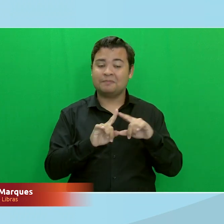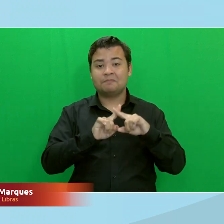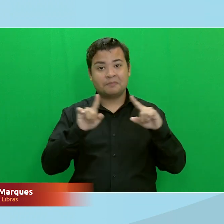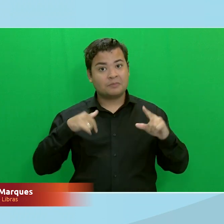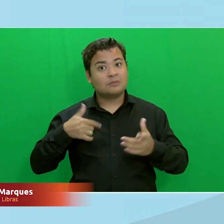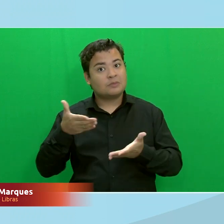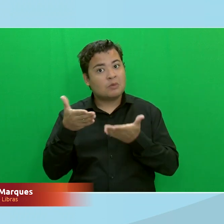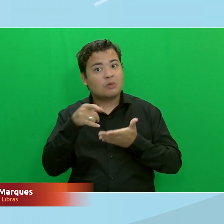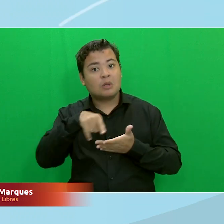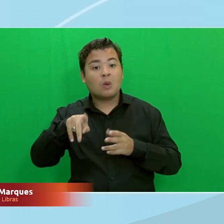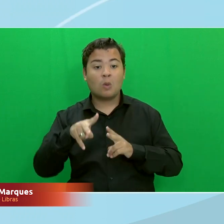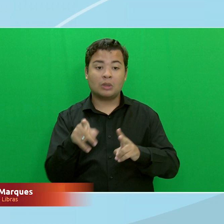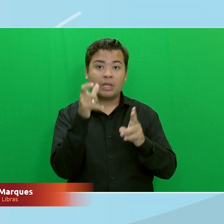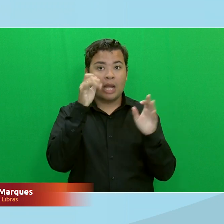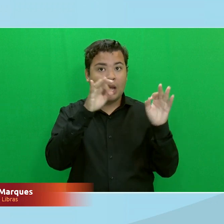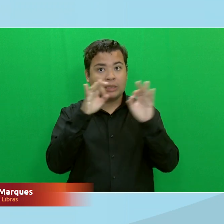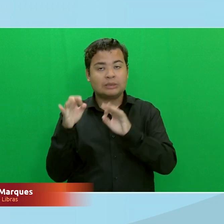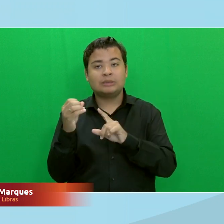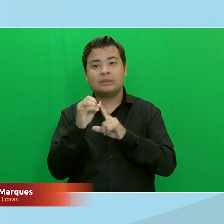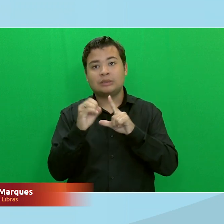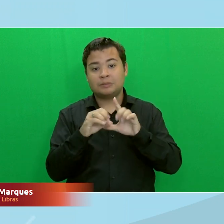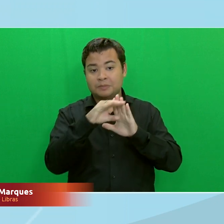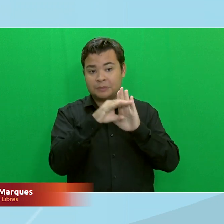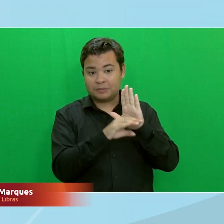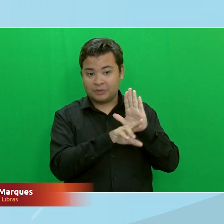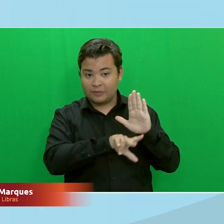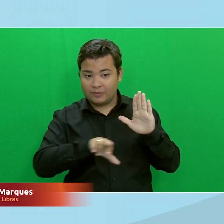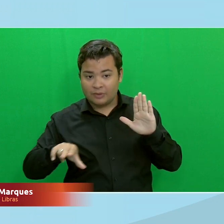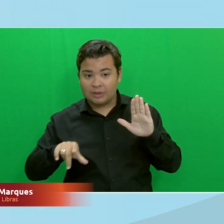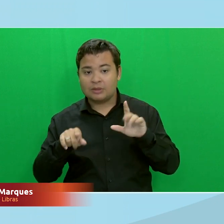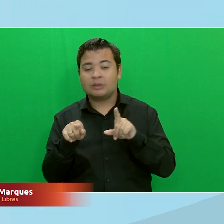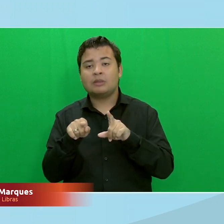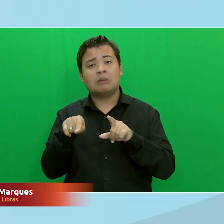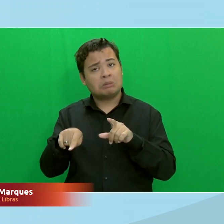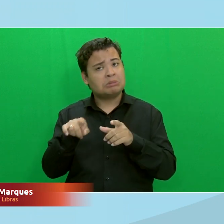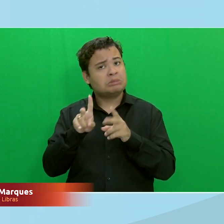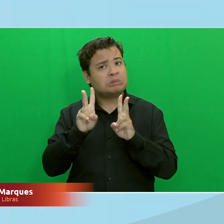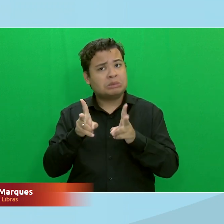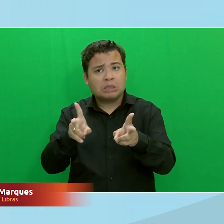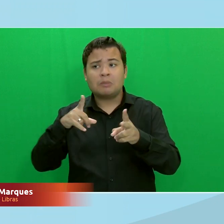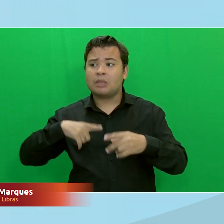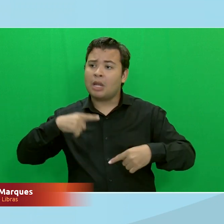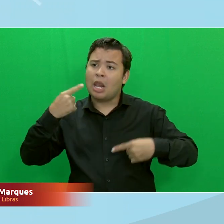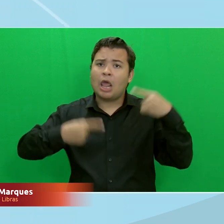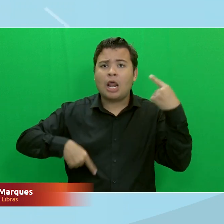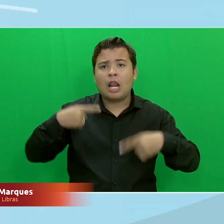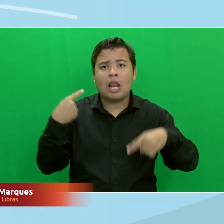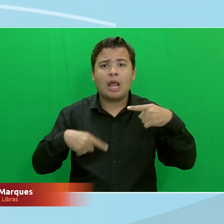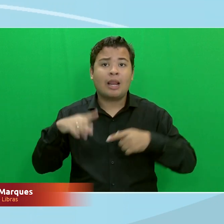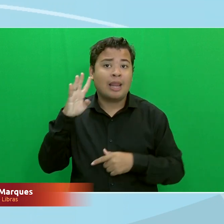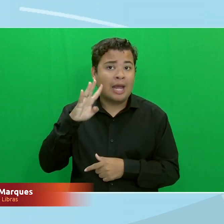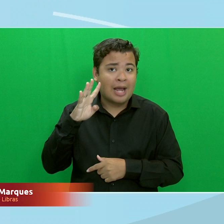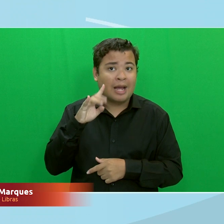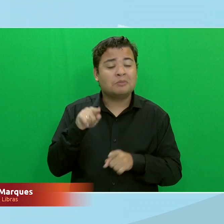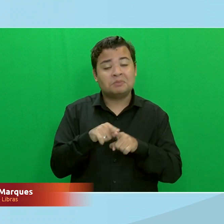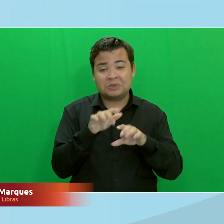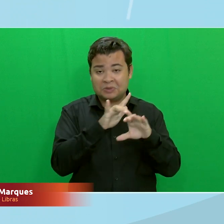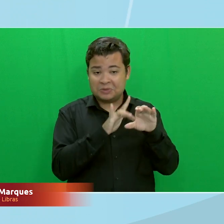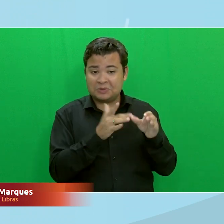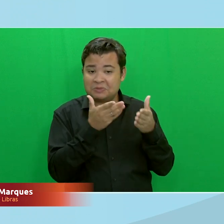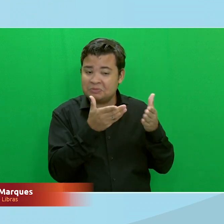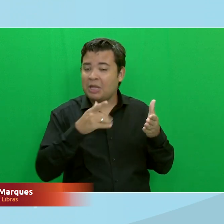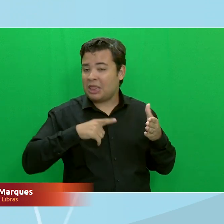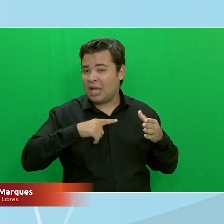continuar acompanhando a programação da TV UFG. Nosso canal está sempre aí com discussões bacanas e o Conexões também, sempre